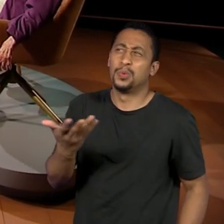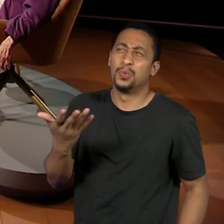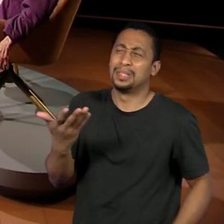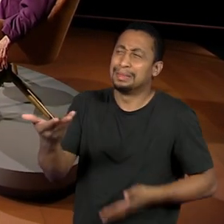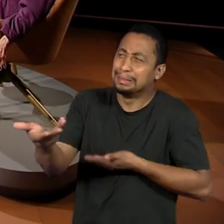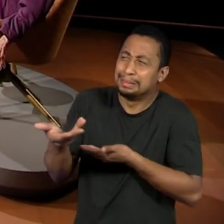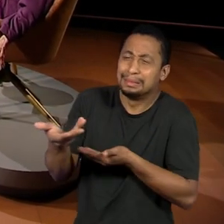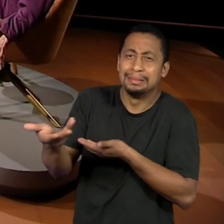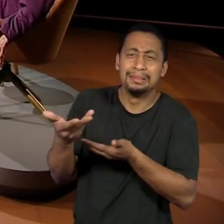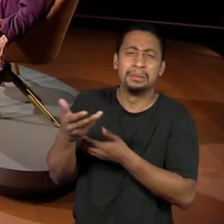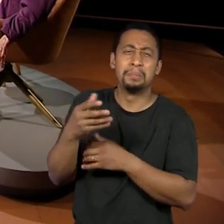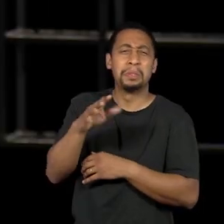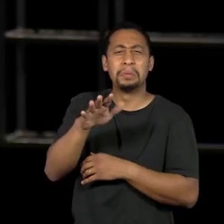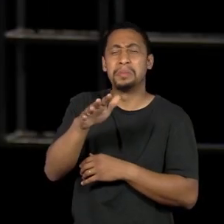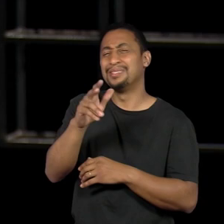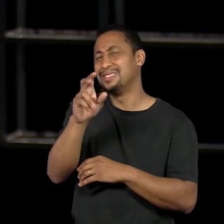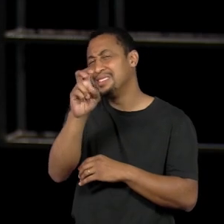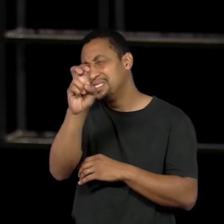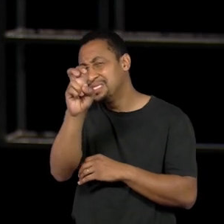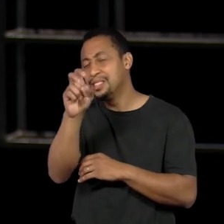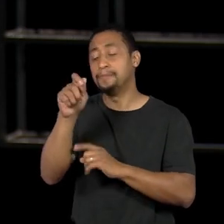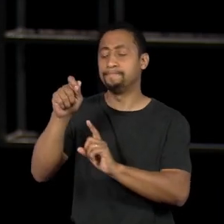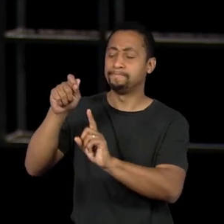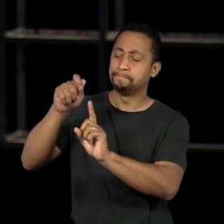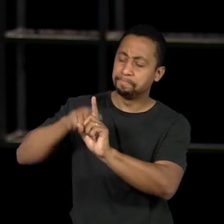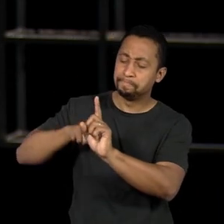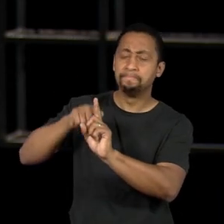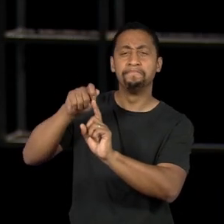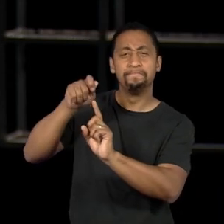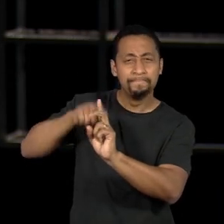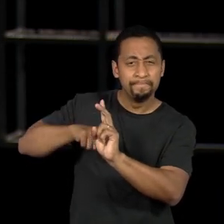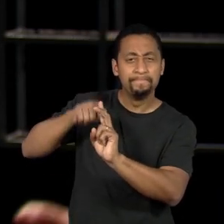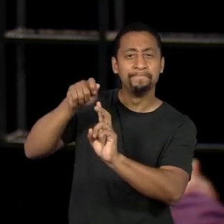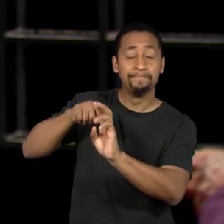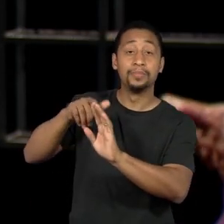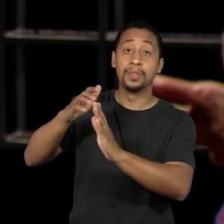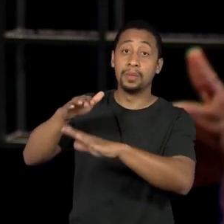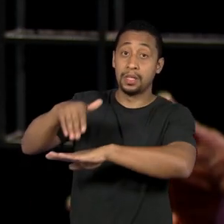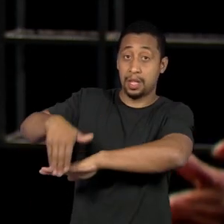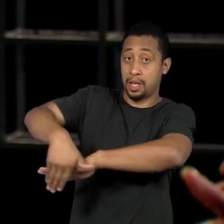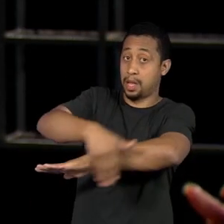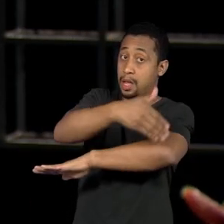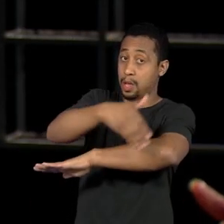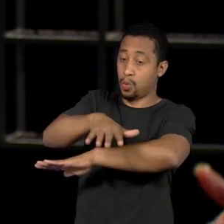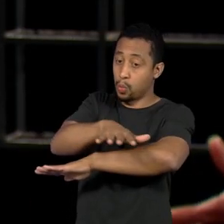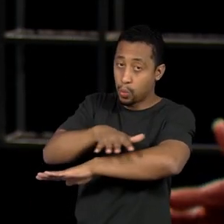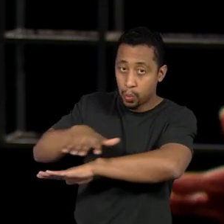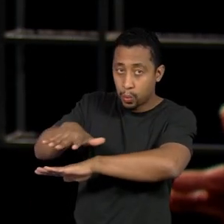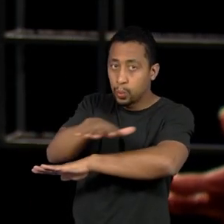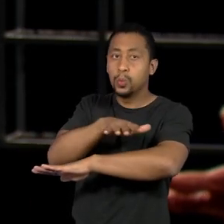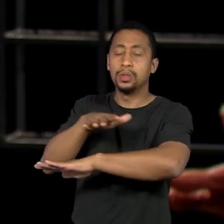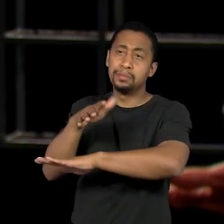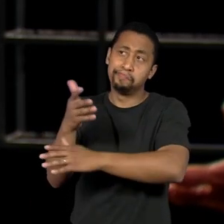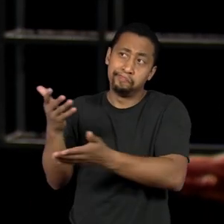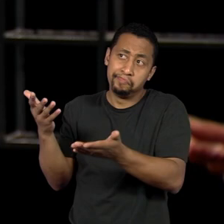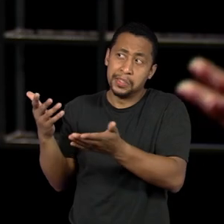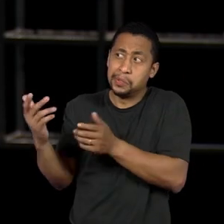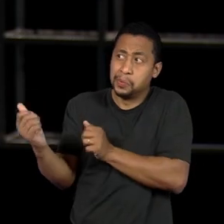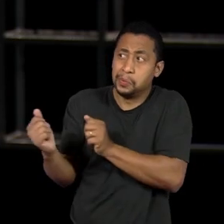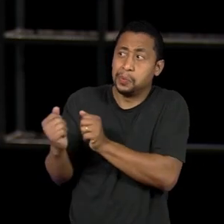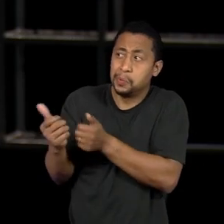5 meses, né? A custa da Margot Fontaine, que pagava a estadia de uma companhia de 20